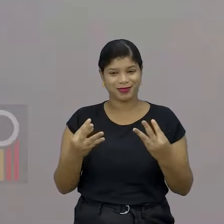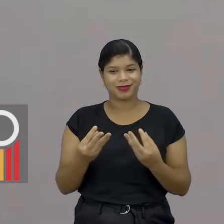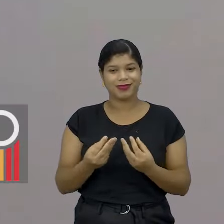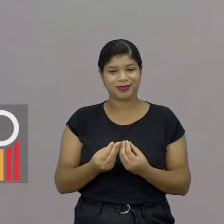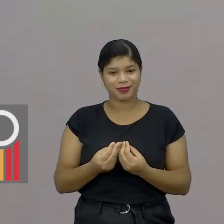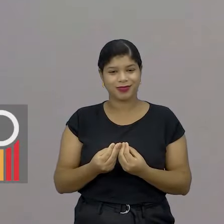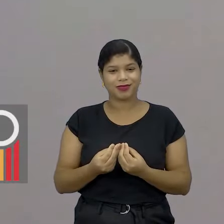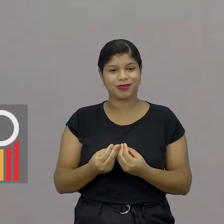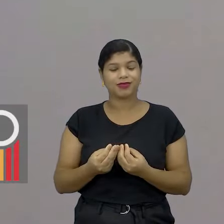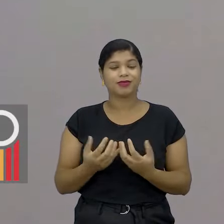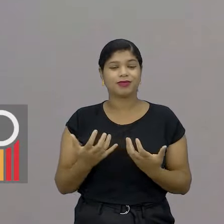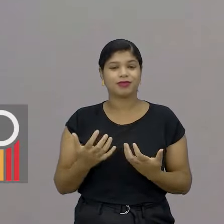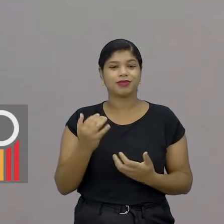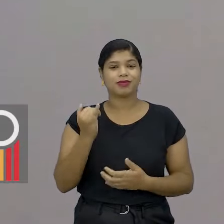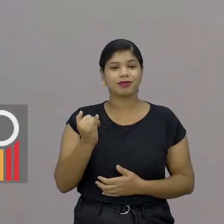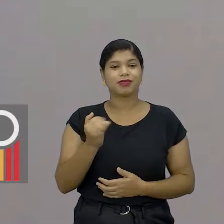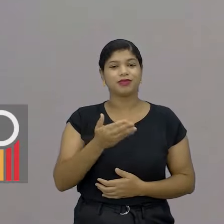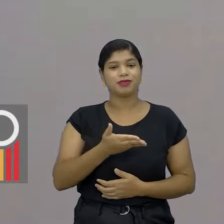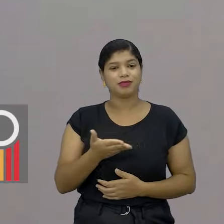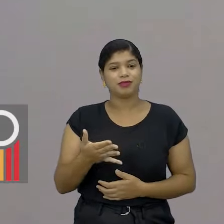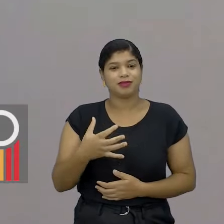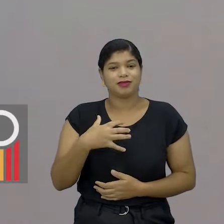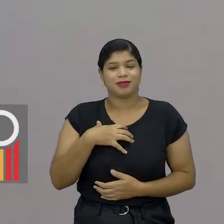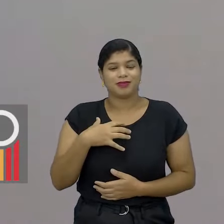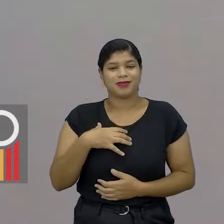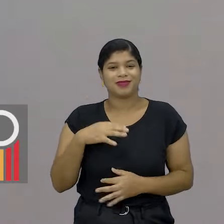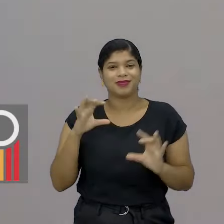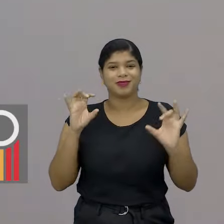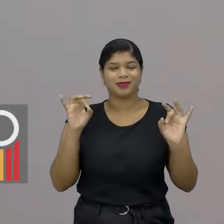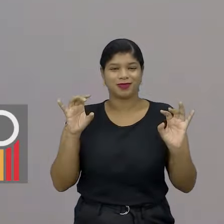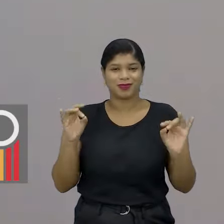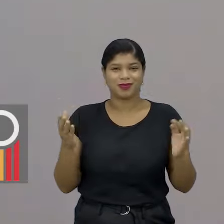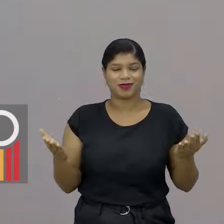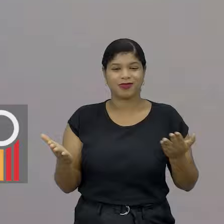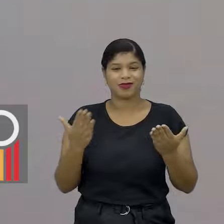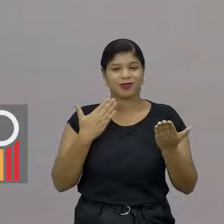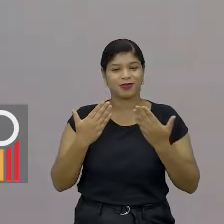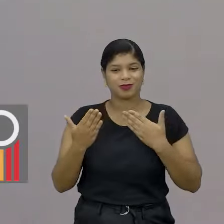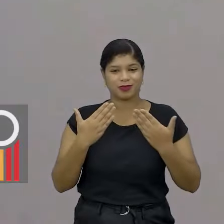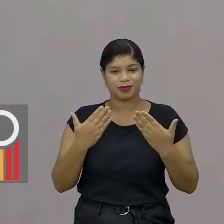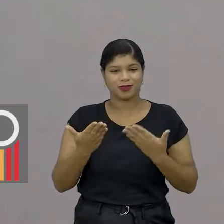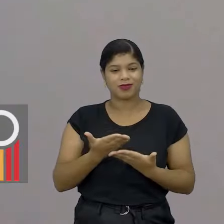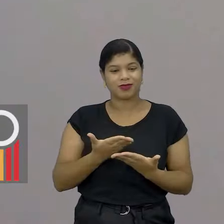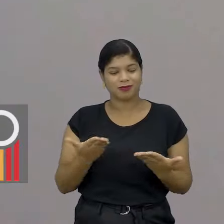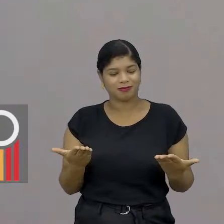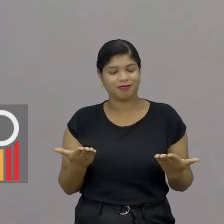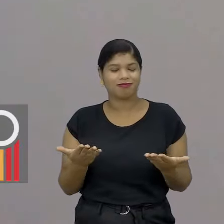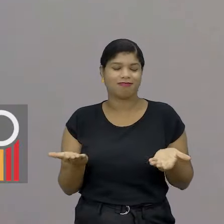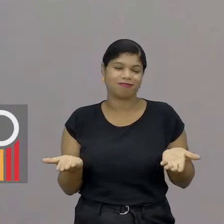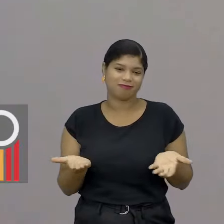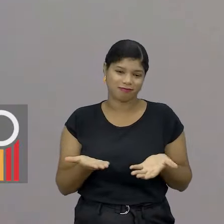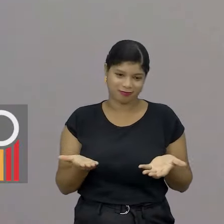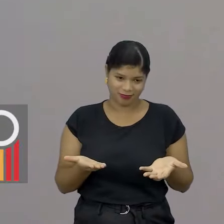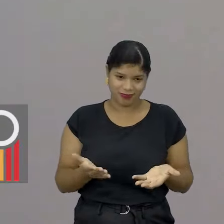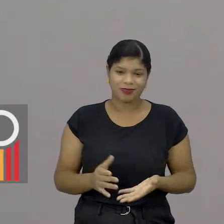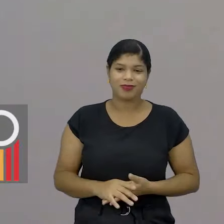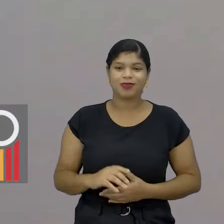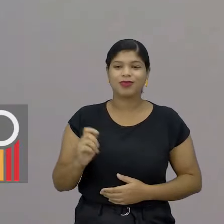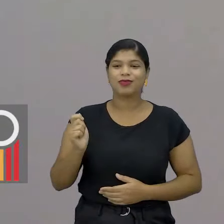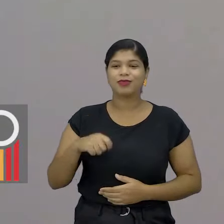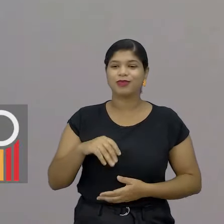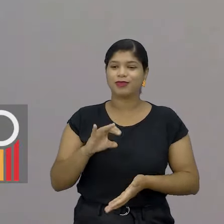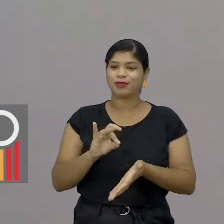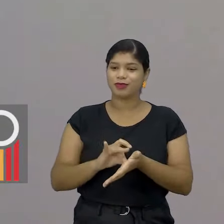Queria dizer que é muito especial poder conversar com vocês nesses encontros, e que a gente